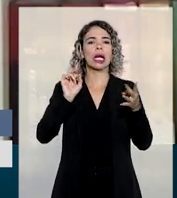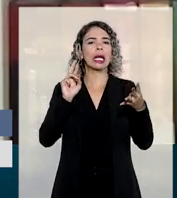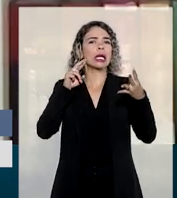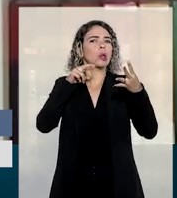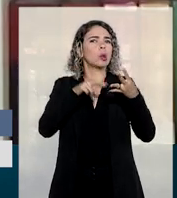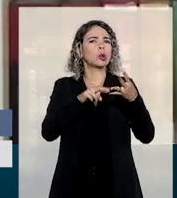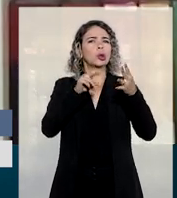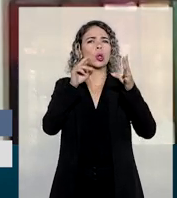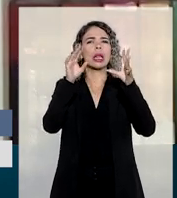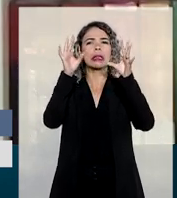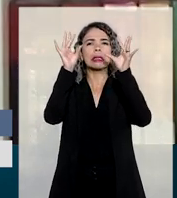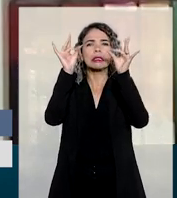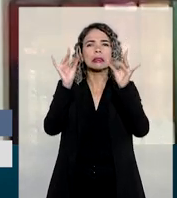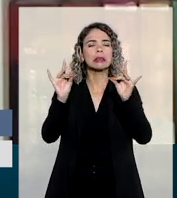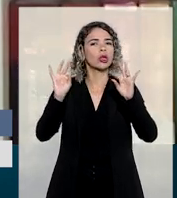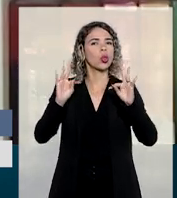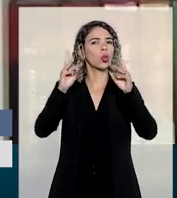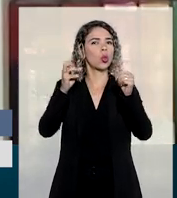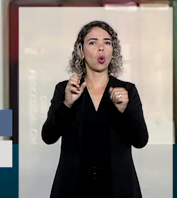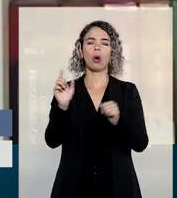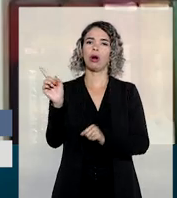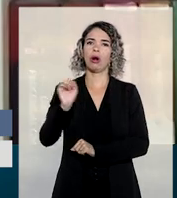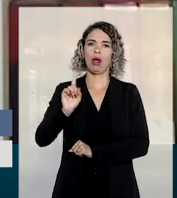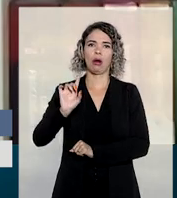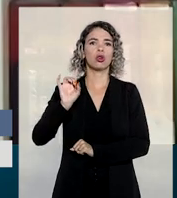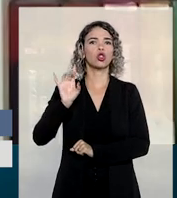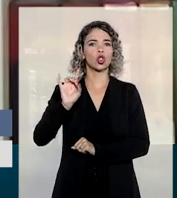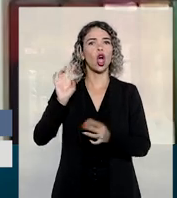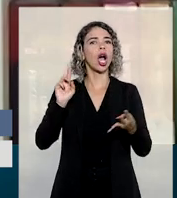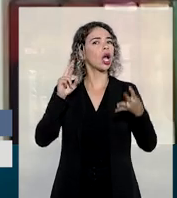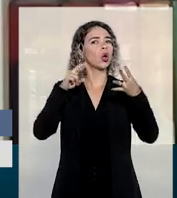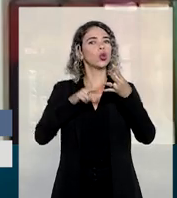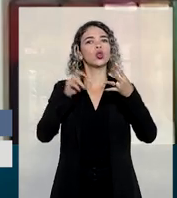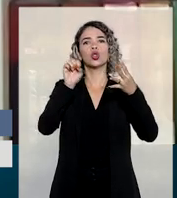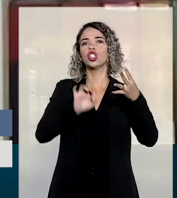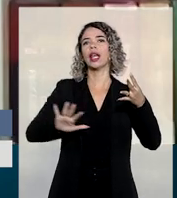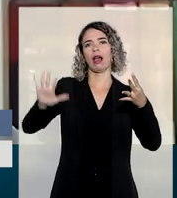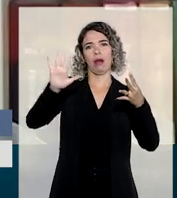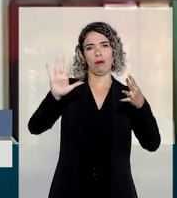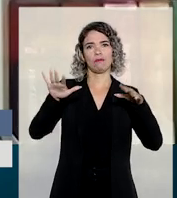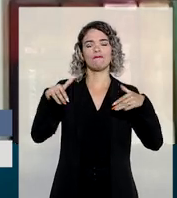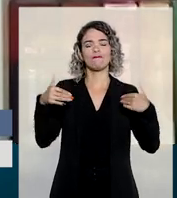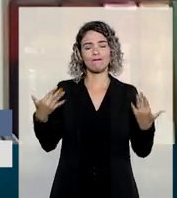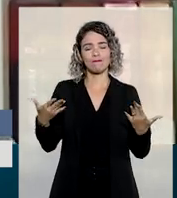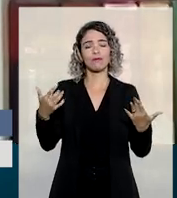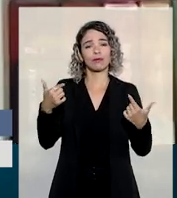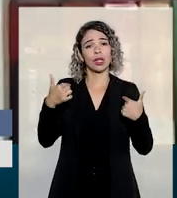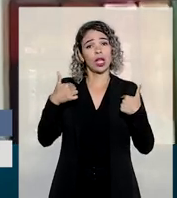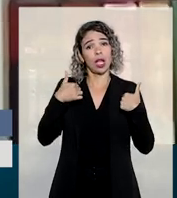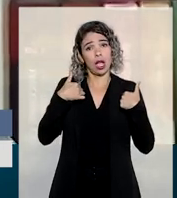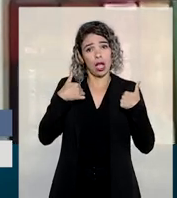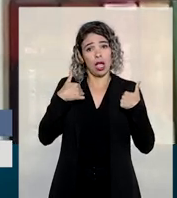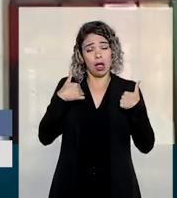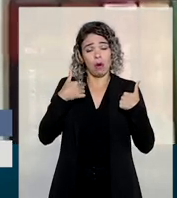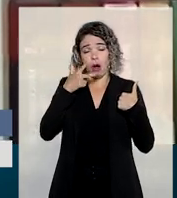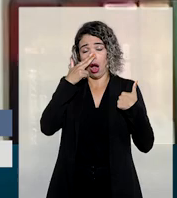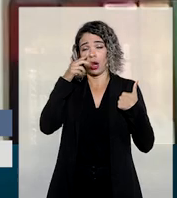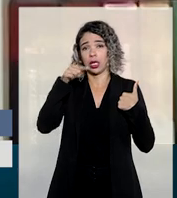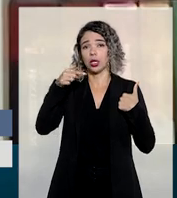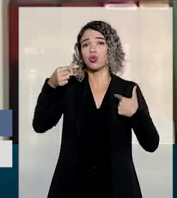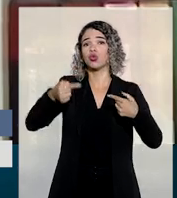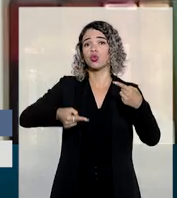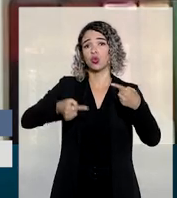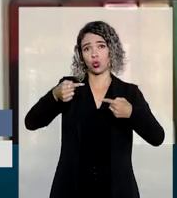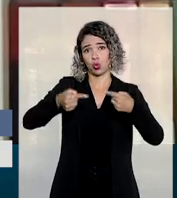recursos especificamente, faz menção, em linhas gerais, a recurso. Então, a mim me parece que essa é uma